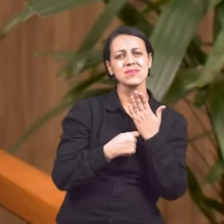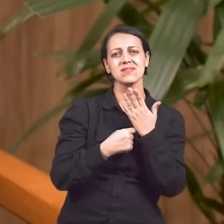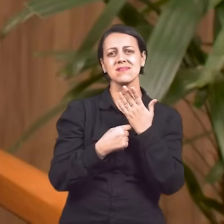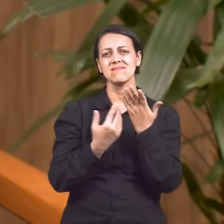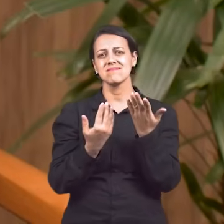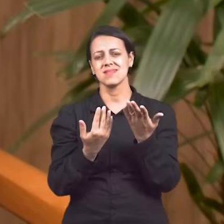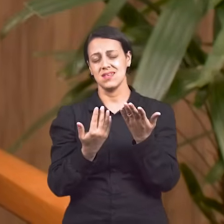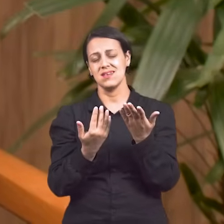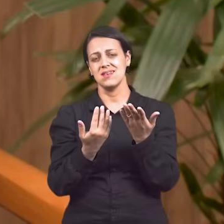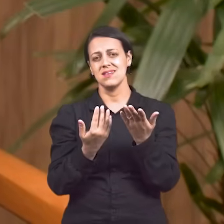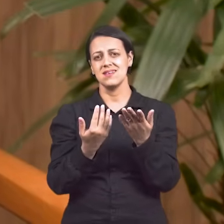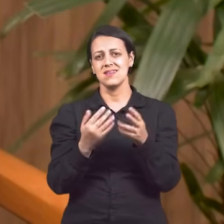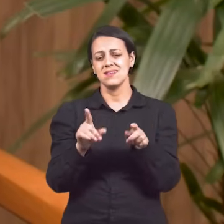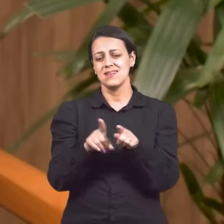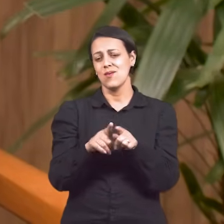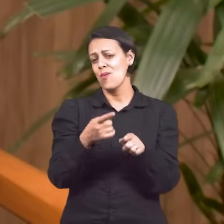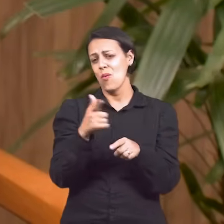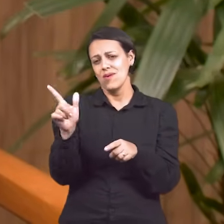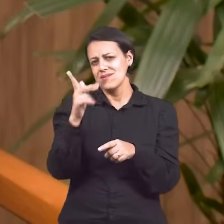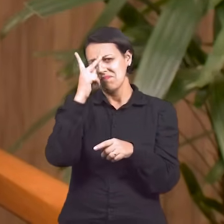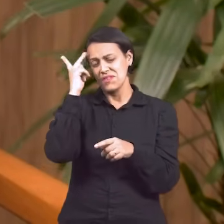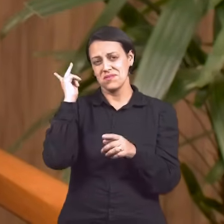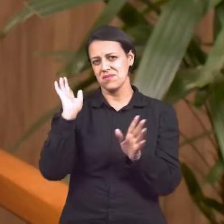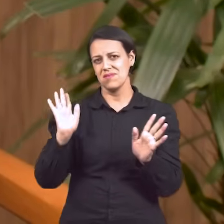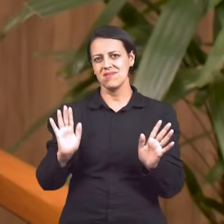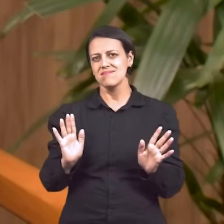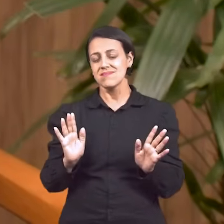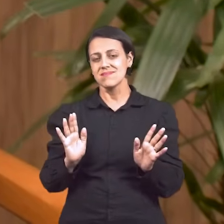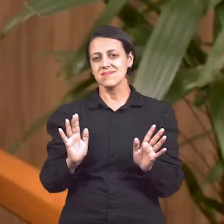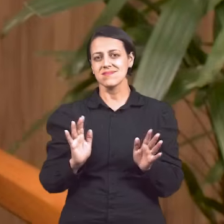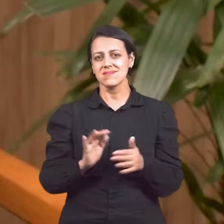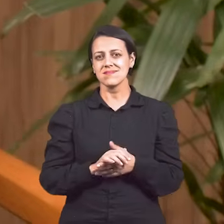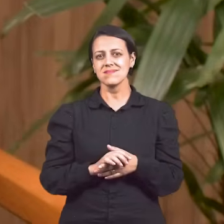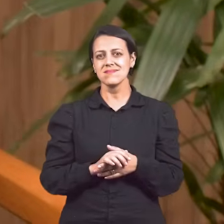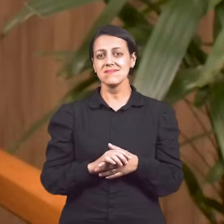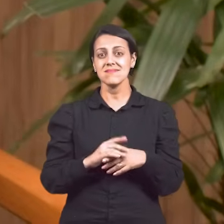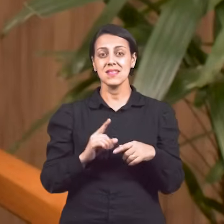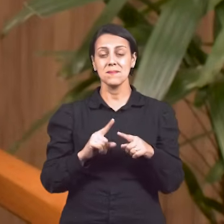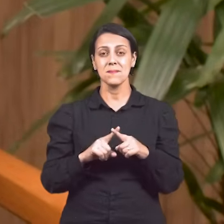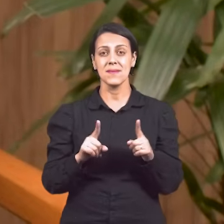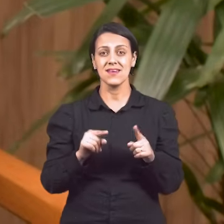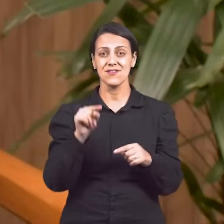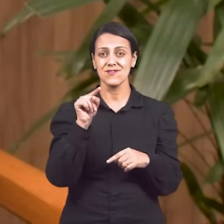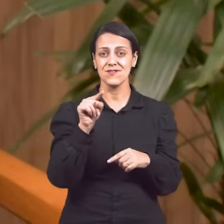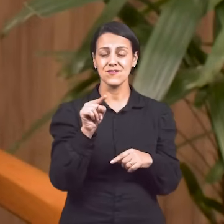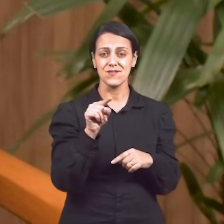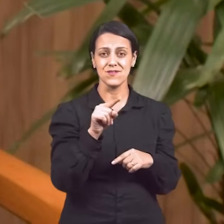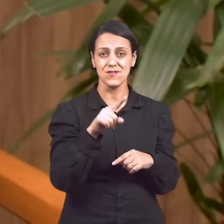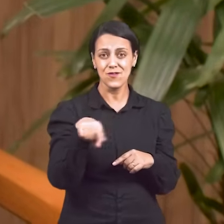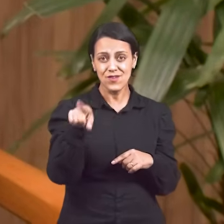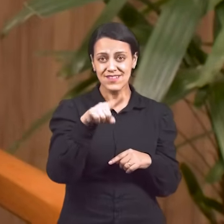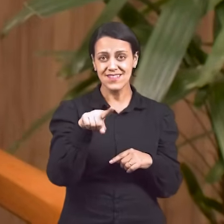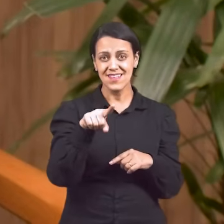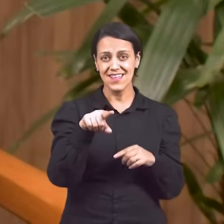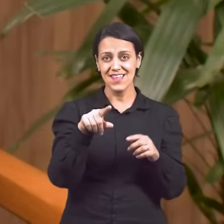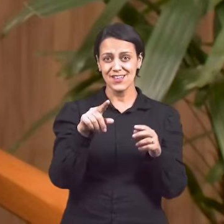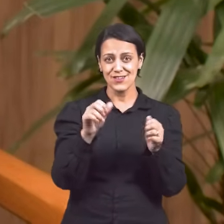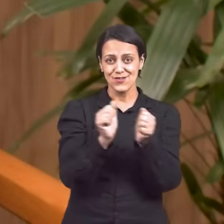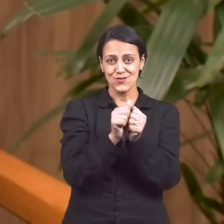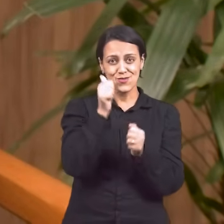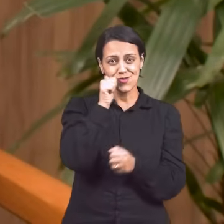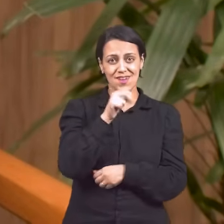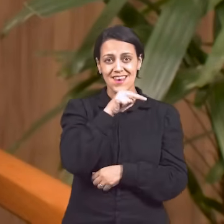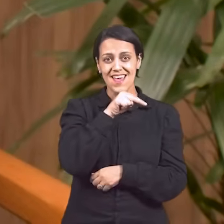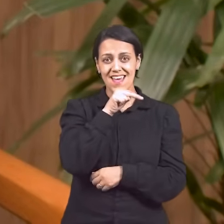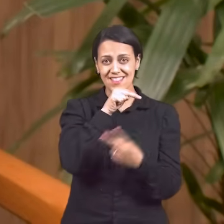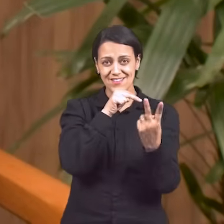pessoa, quando ela precisa de alguma coisa, ela vai a um amigo, ela vai a